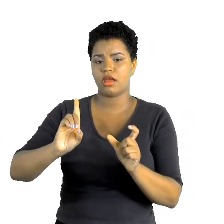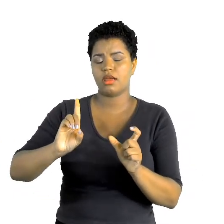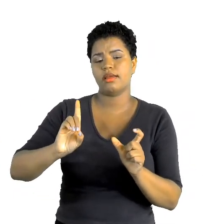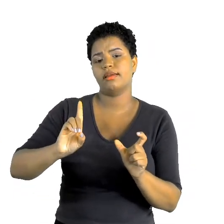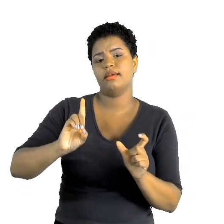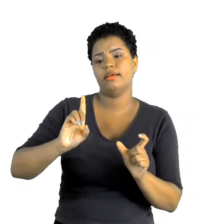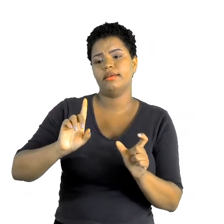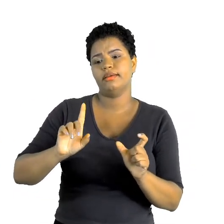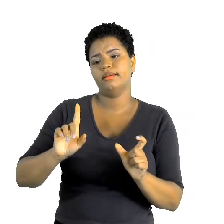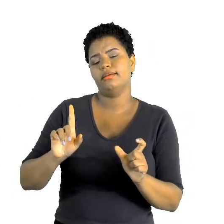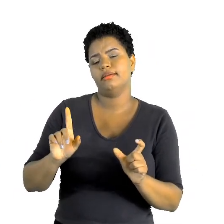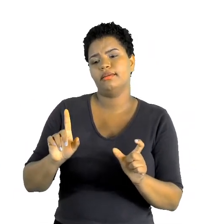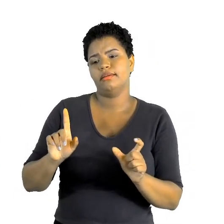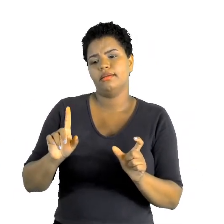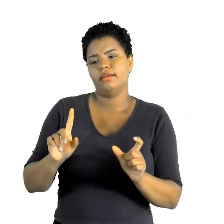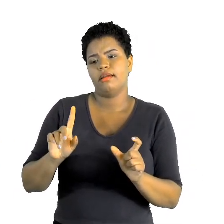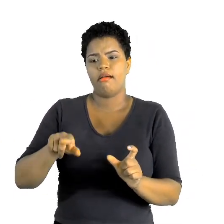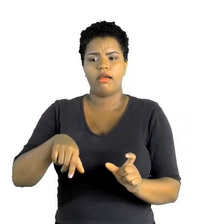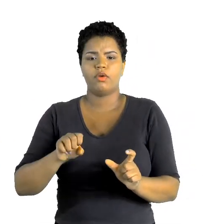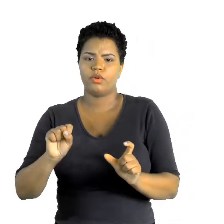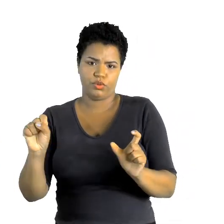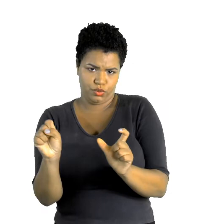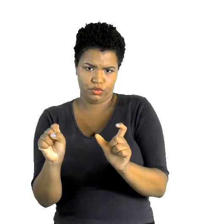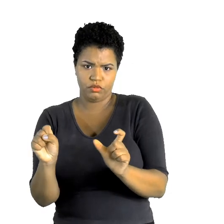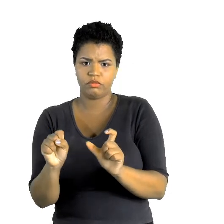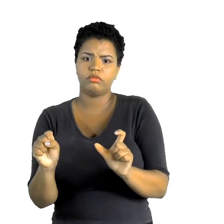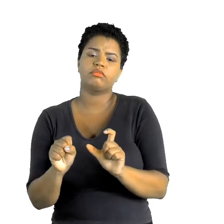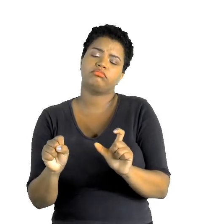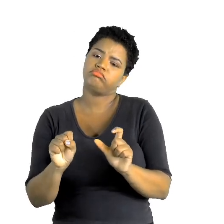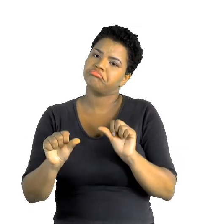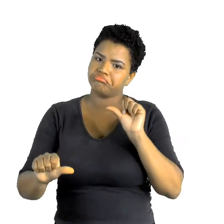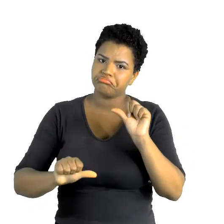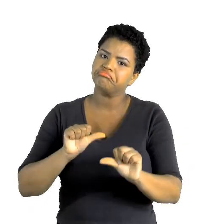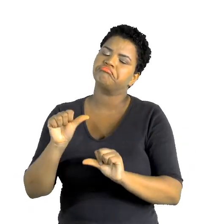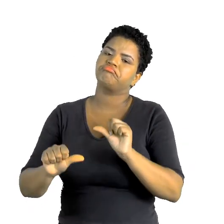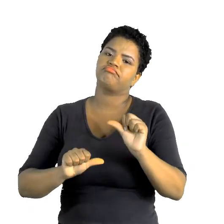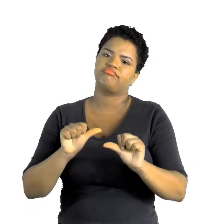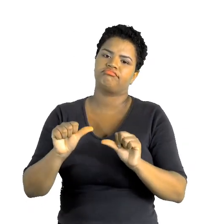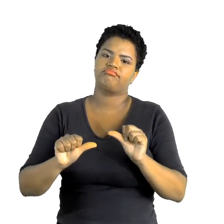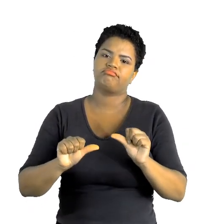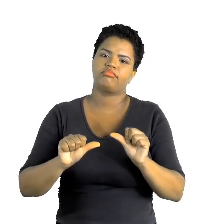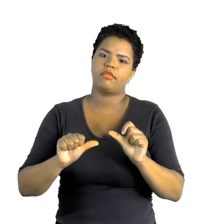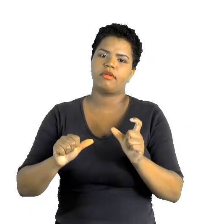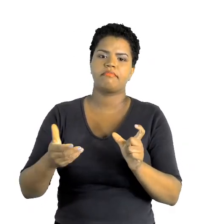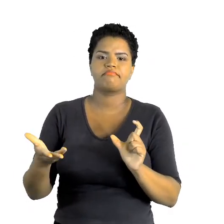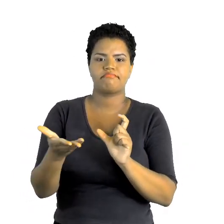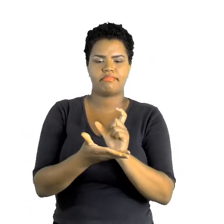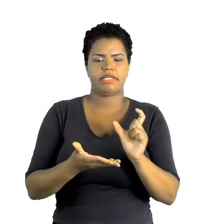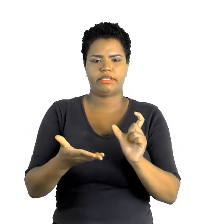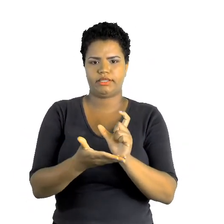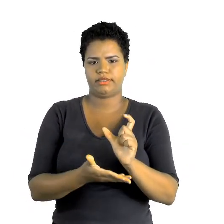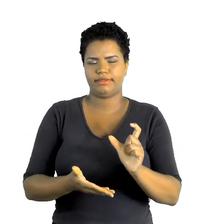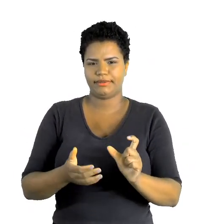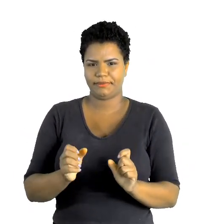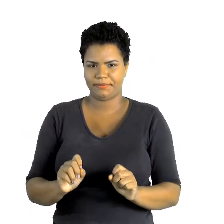de ser um sufixo, e aí mudar aí, portanto, a palavra base. Ok,